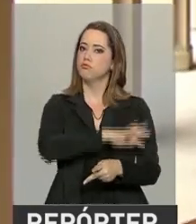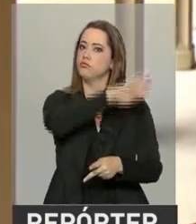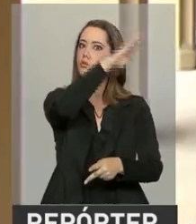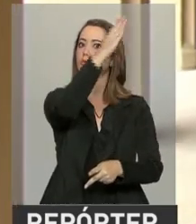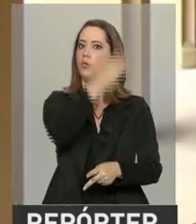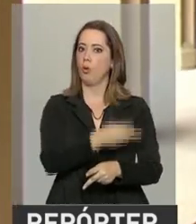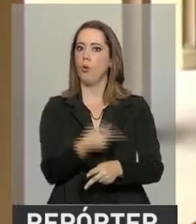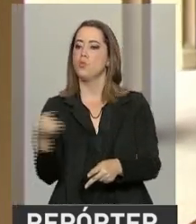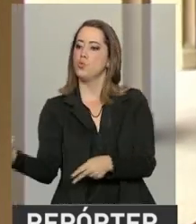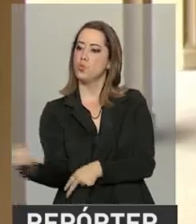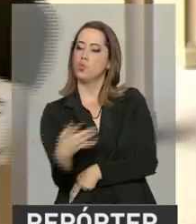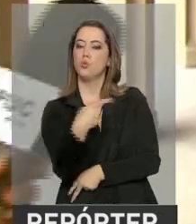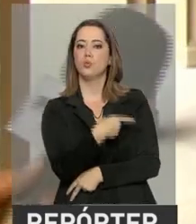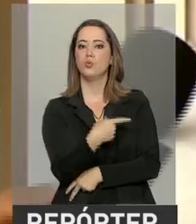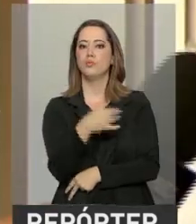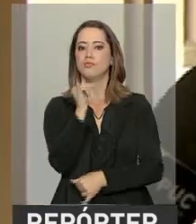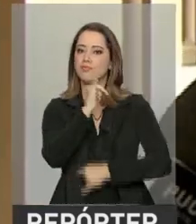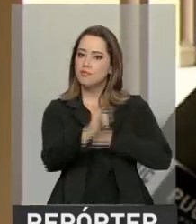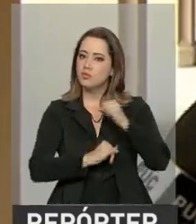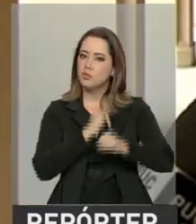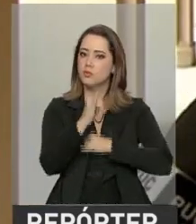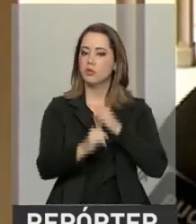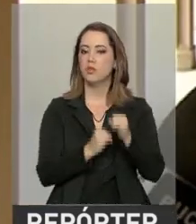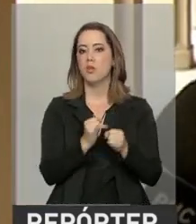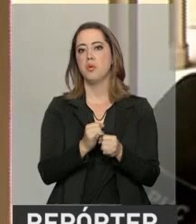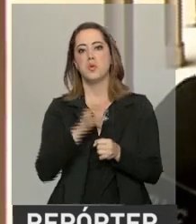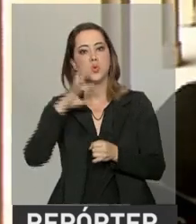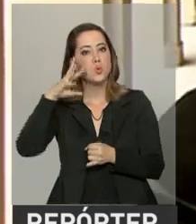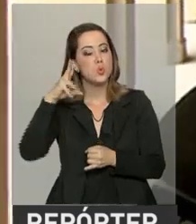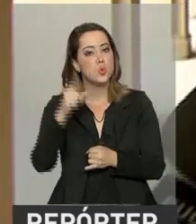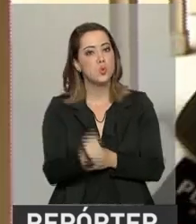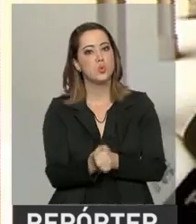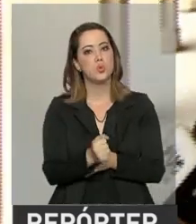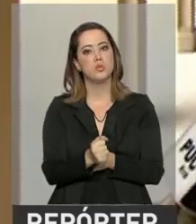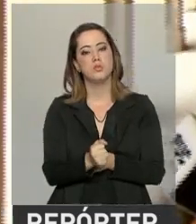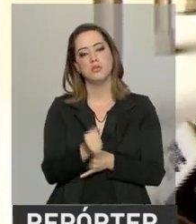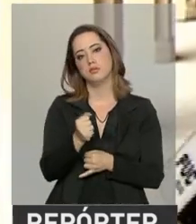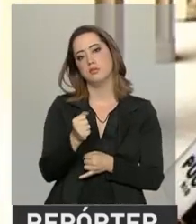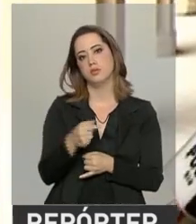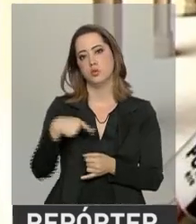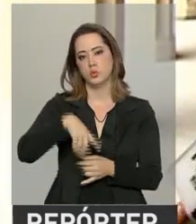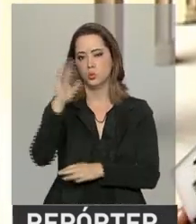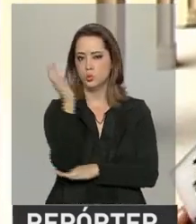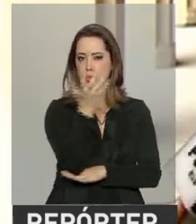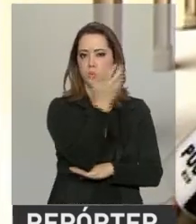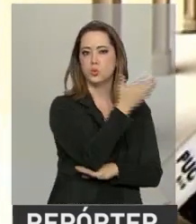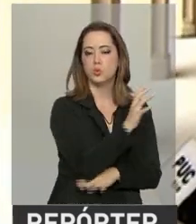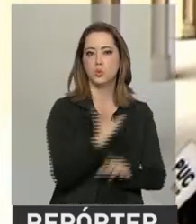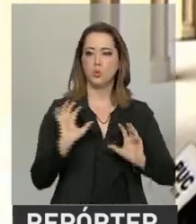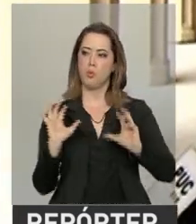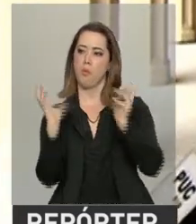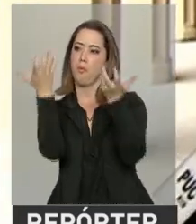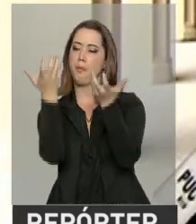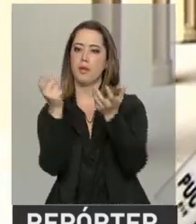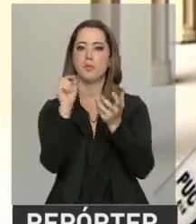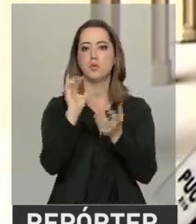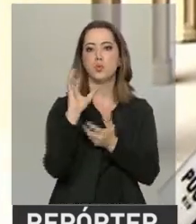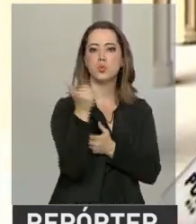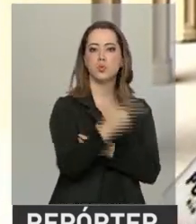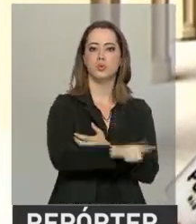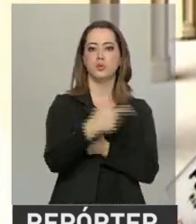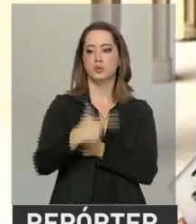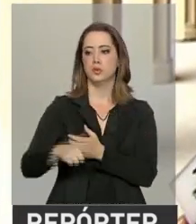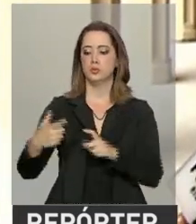e que dá informações não só sobre esse Parque mas dar informações sobre meio ambiente D informações sobre outras